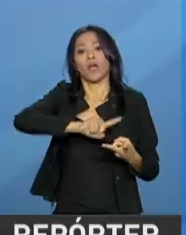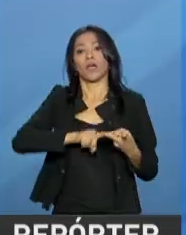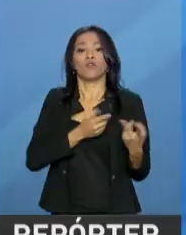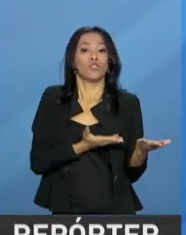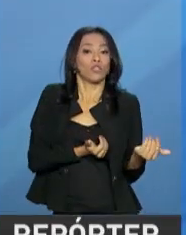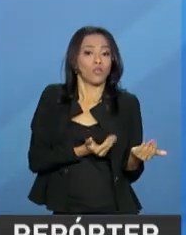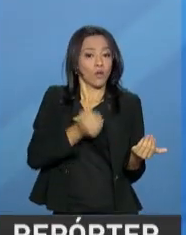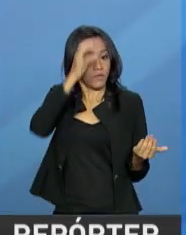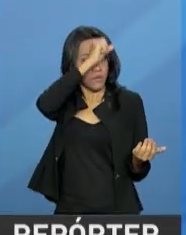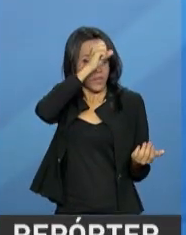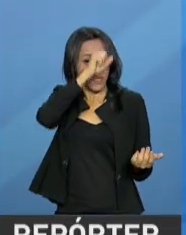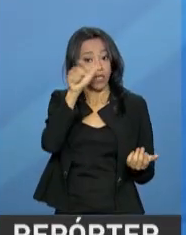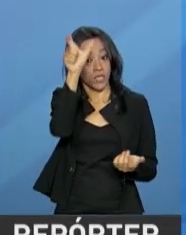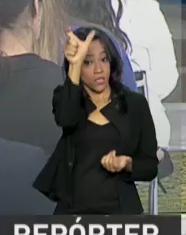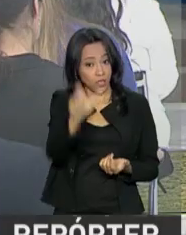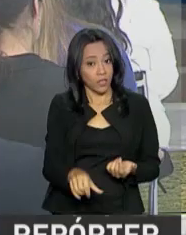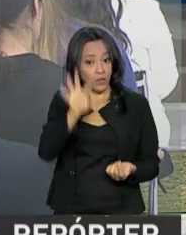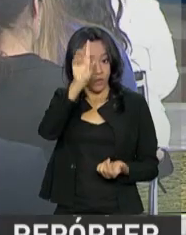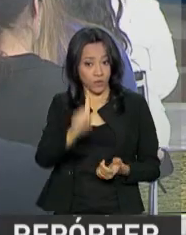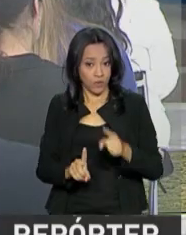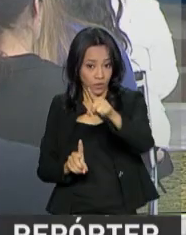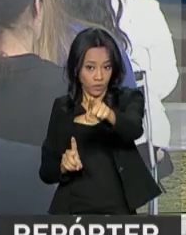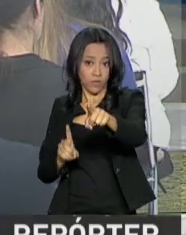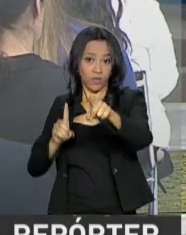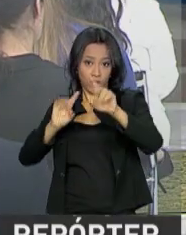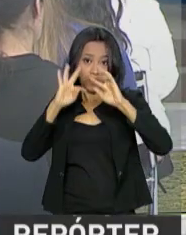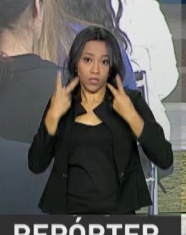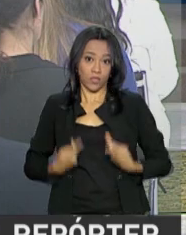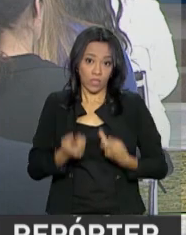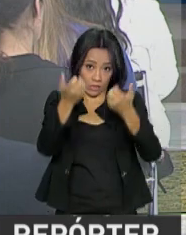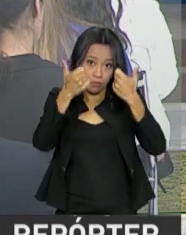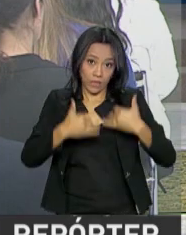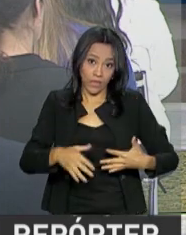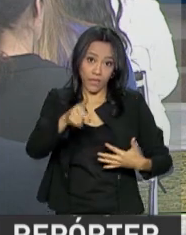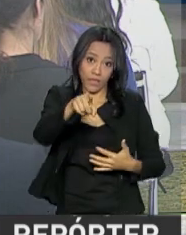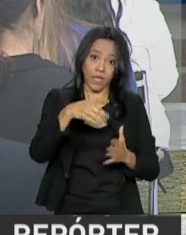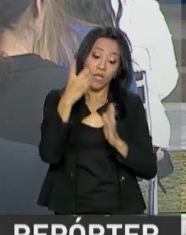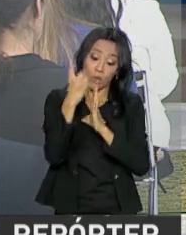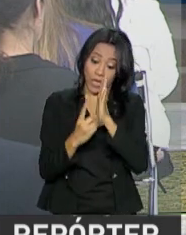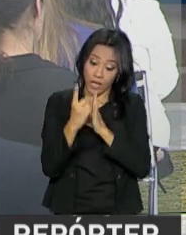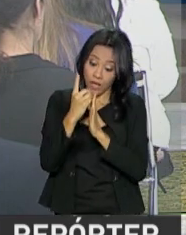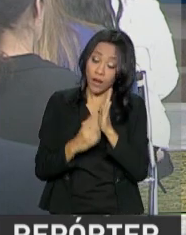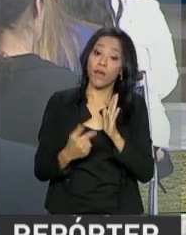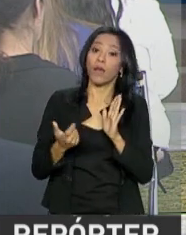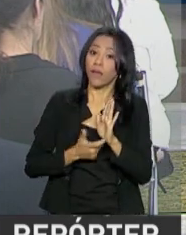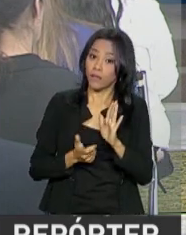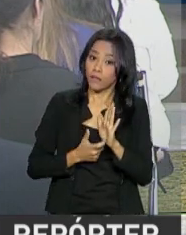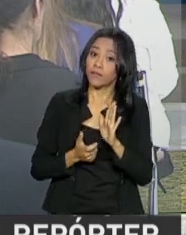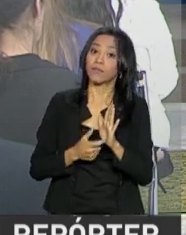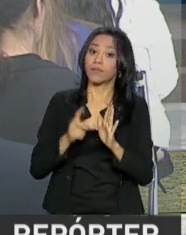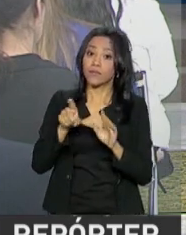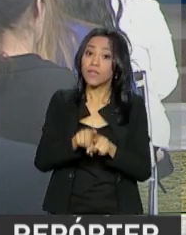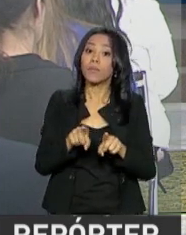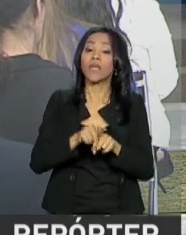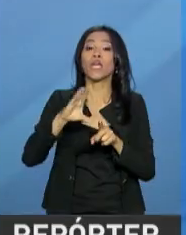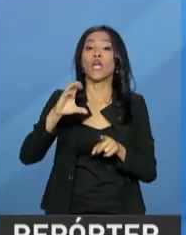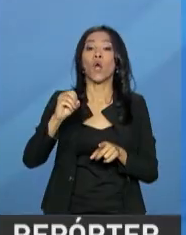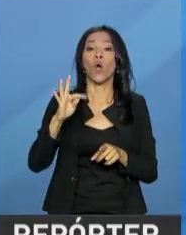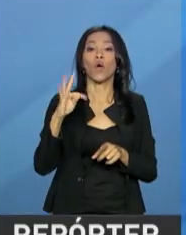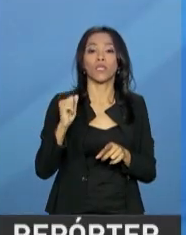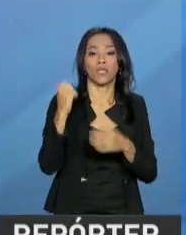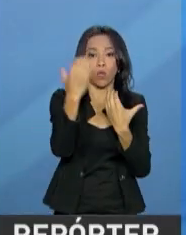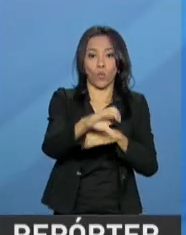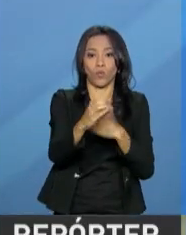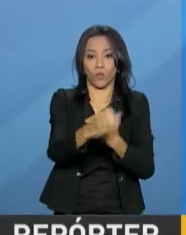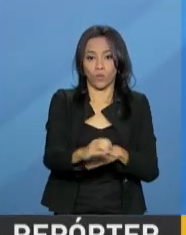gustavo rocha destacou que o decreto vai além do que determina a lei de cotas em concursos públicos todos nós